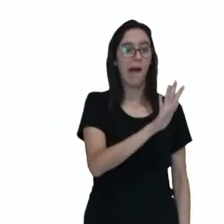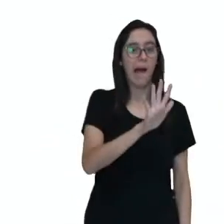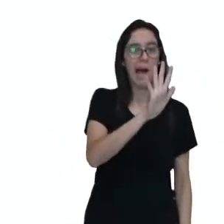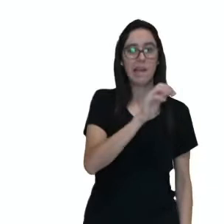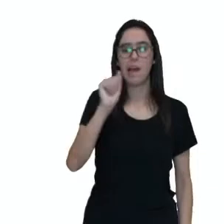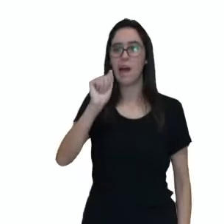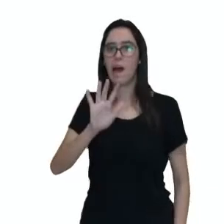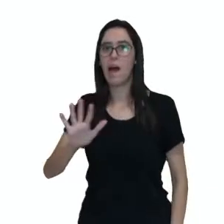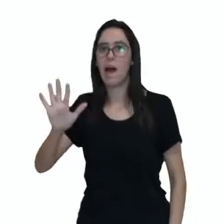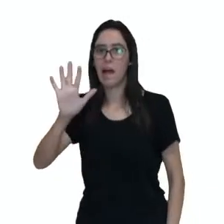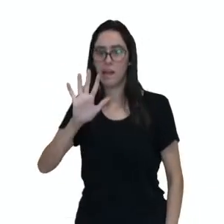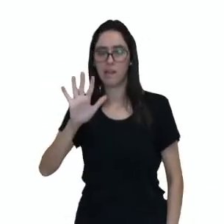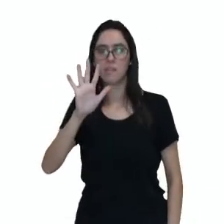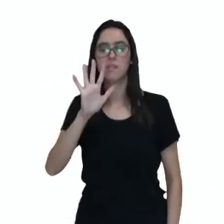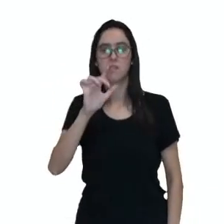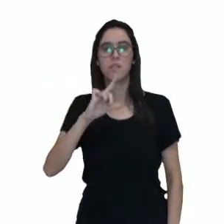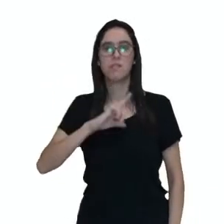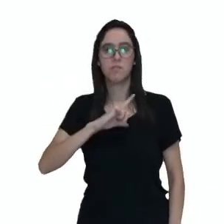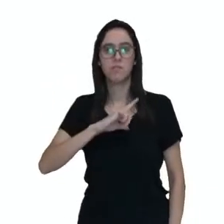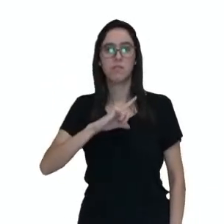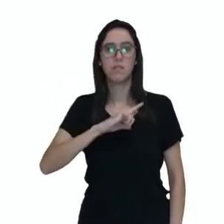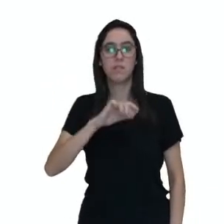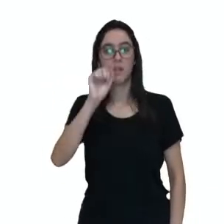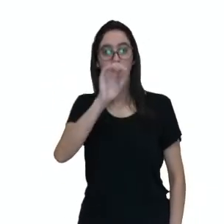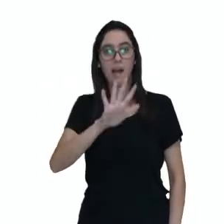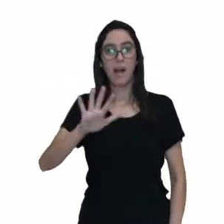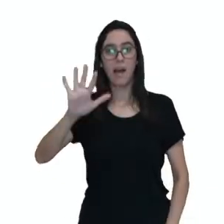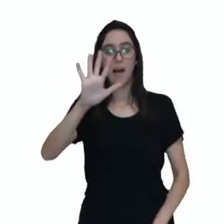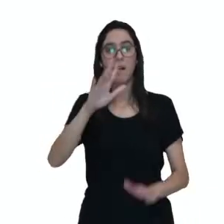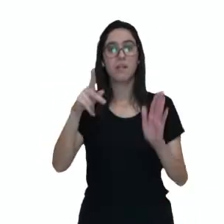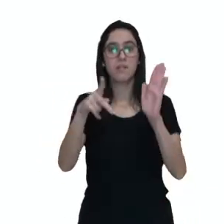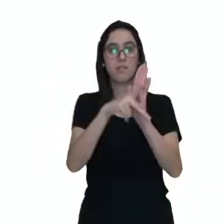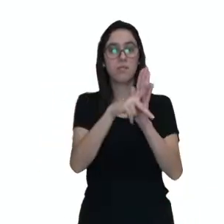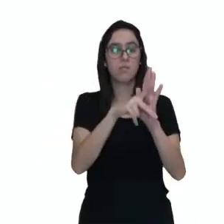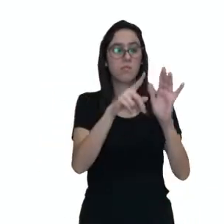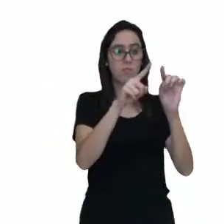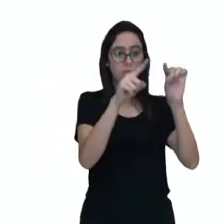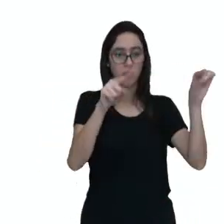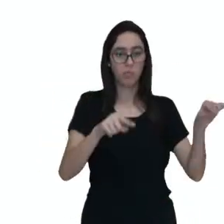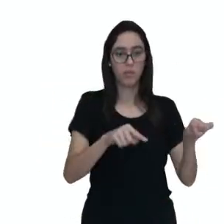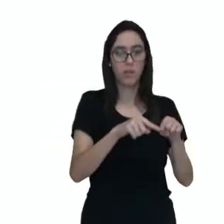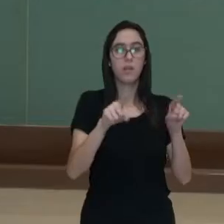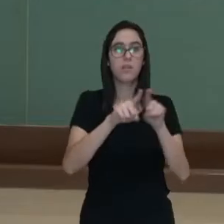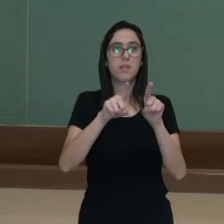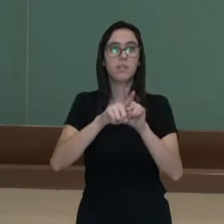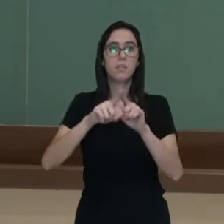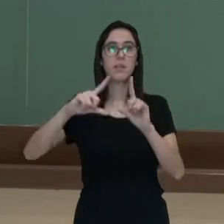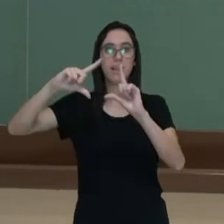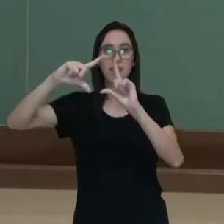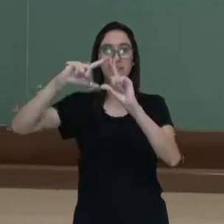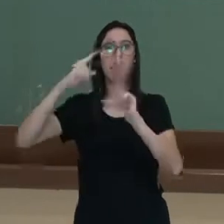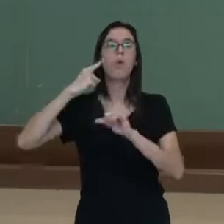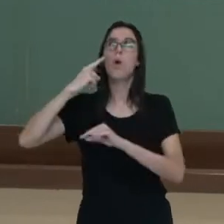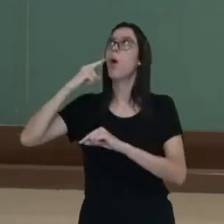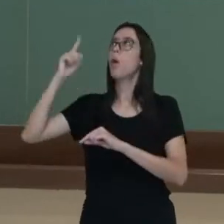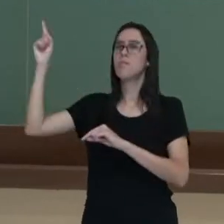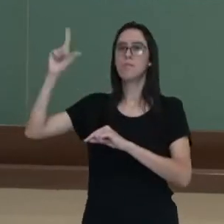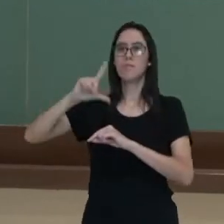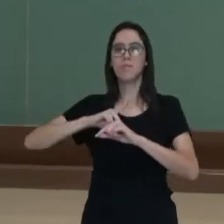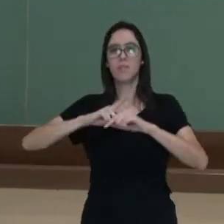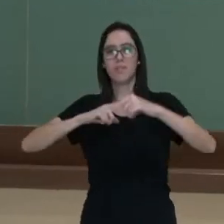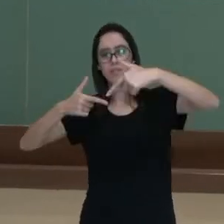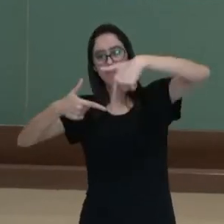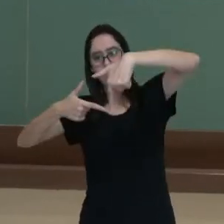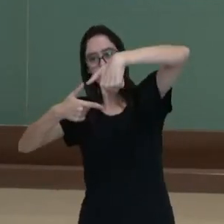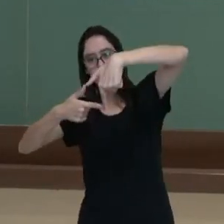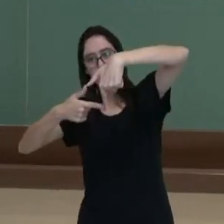lá, ó. A área de quem? Do quadrado construído sobre o lado maior do triângulo. Então eu tenho um triângulo aqui, o lado maior do triângulo é